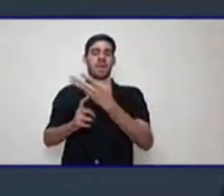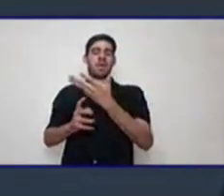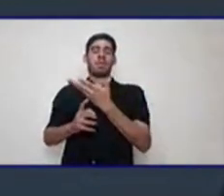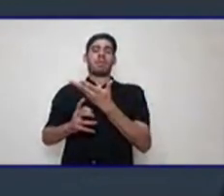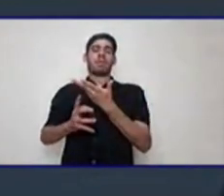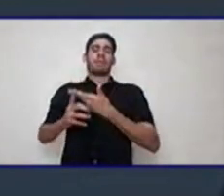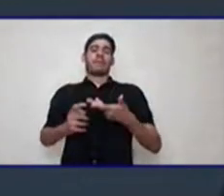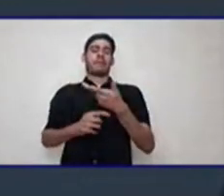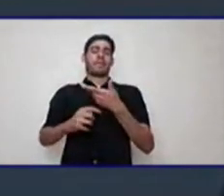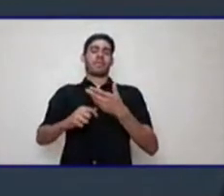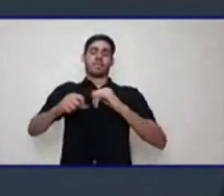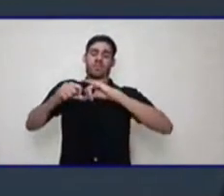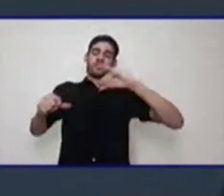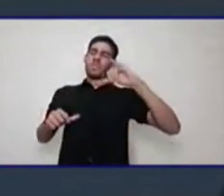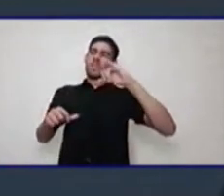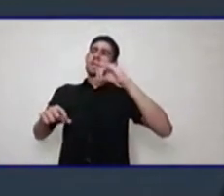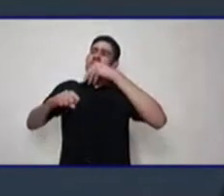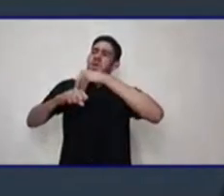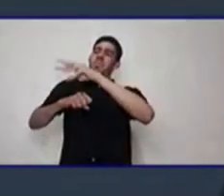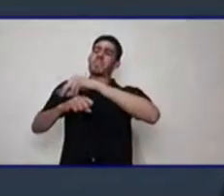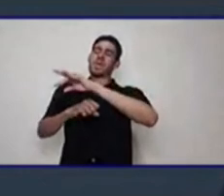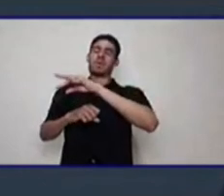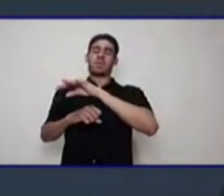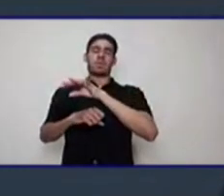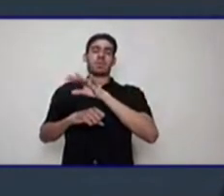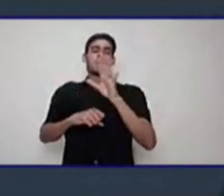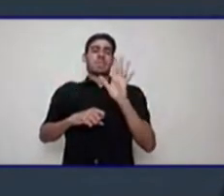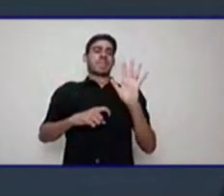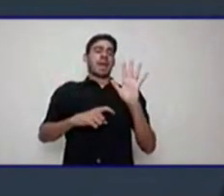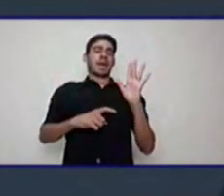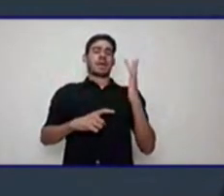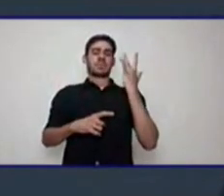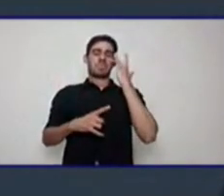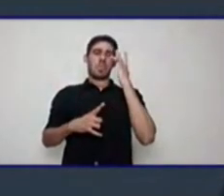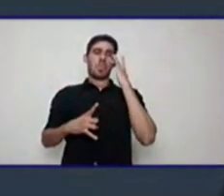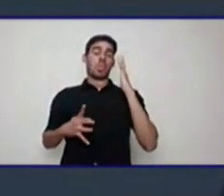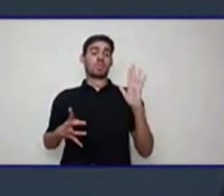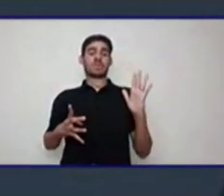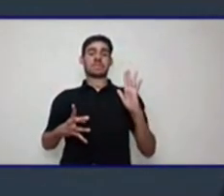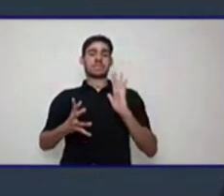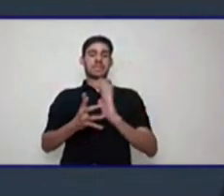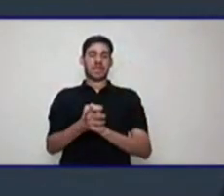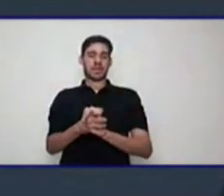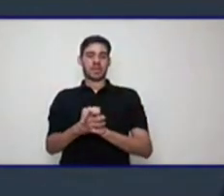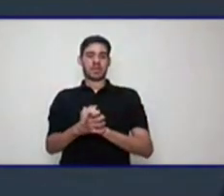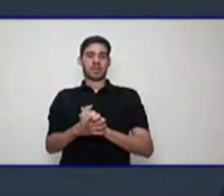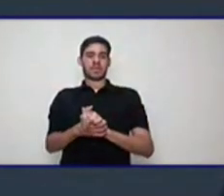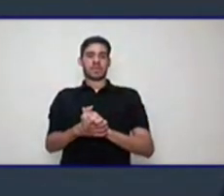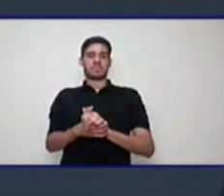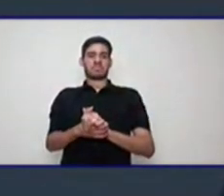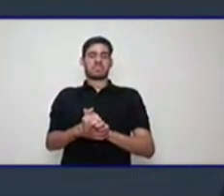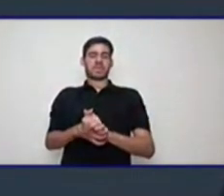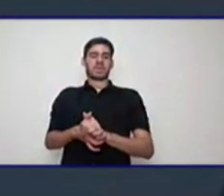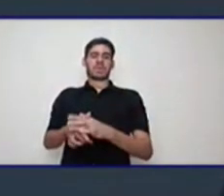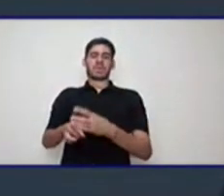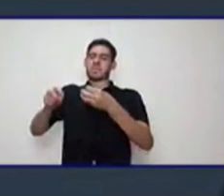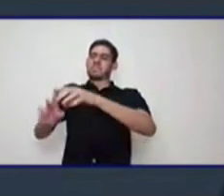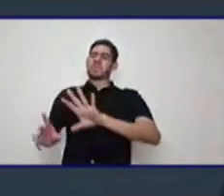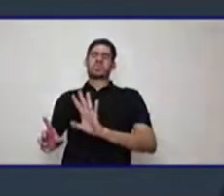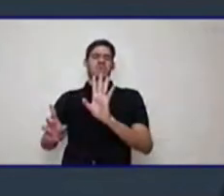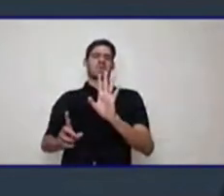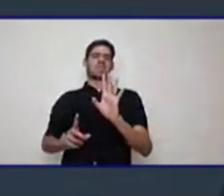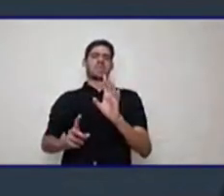uma notícia que recebeu sem a menor intenção de, apenas